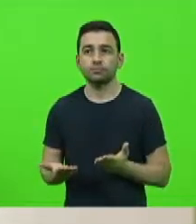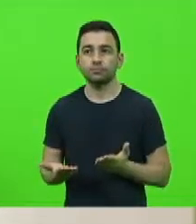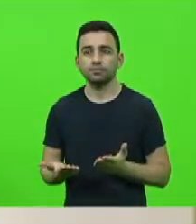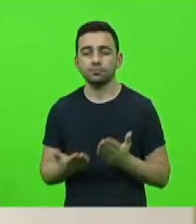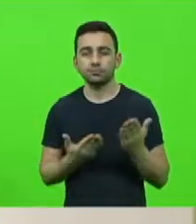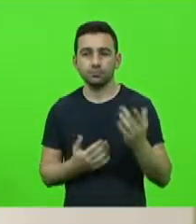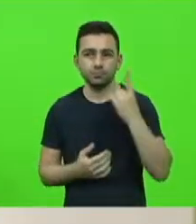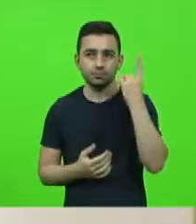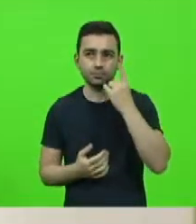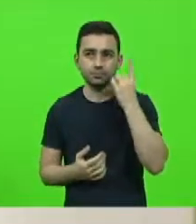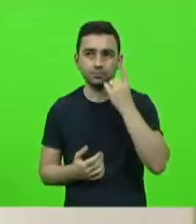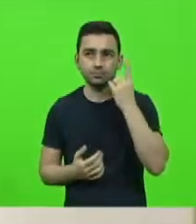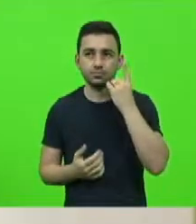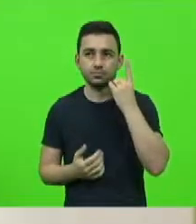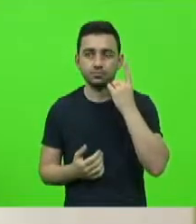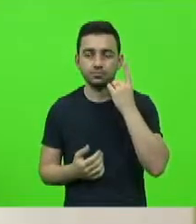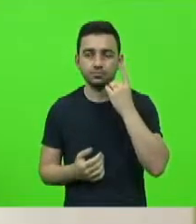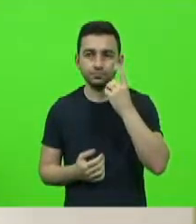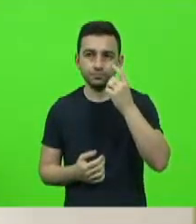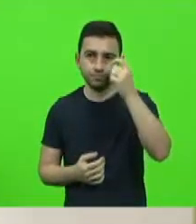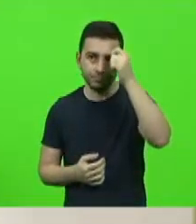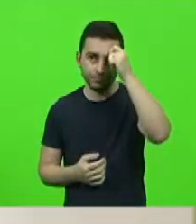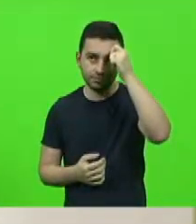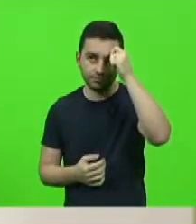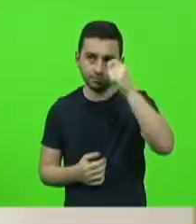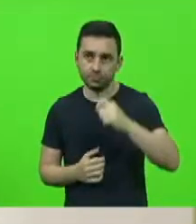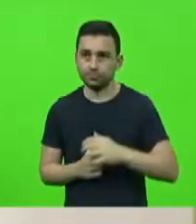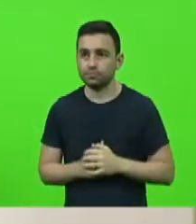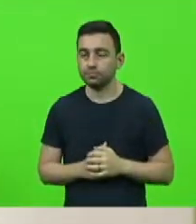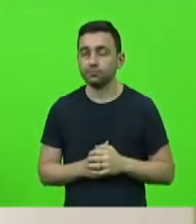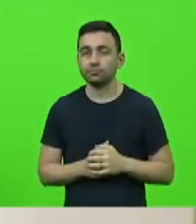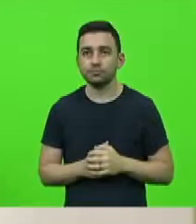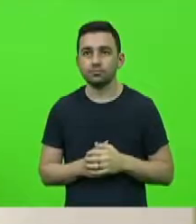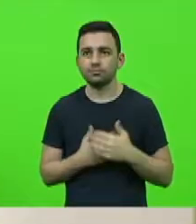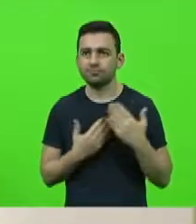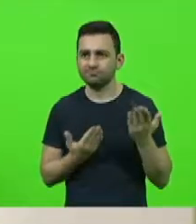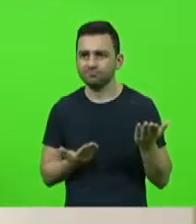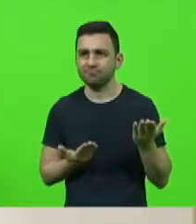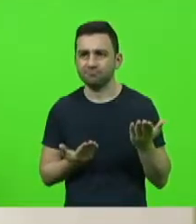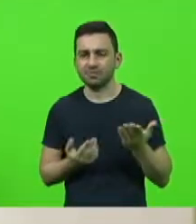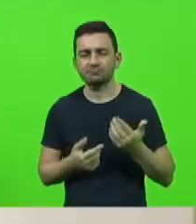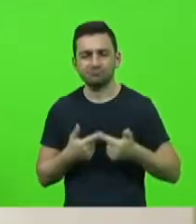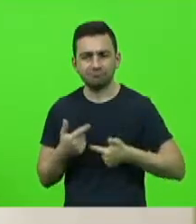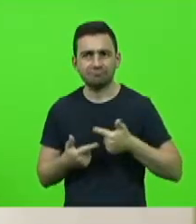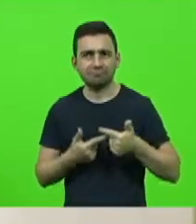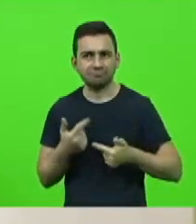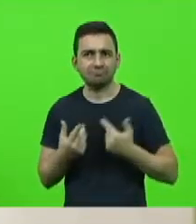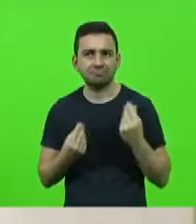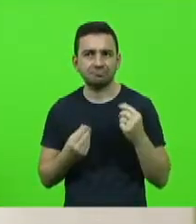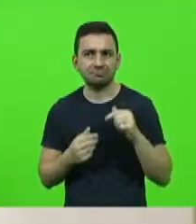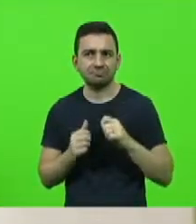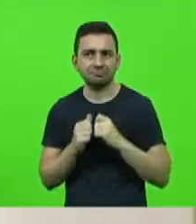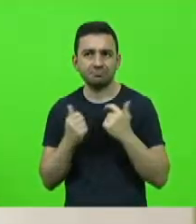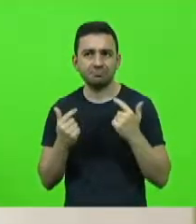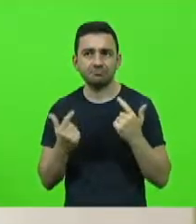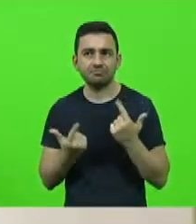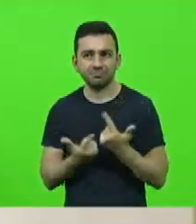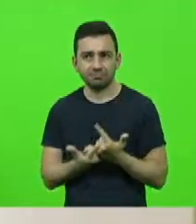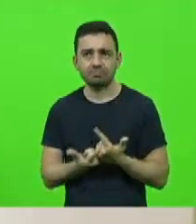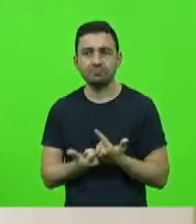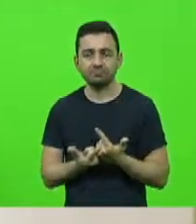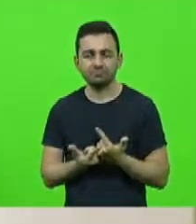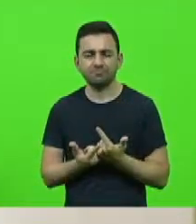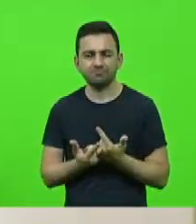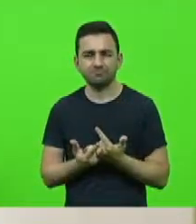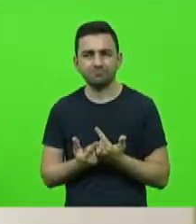deputado Adrianinho, que faz muito aqui pela LESC, grande deputado,